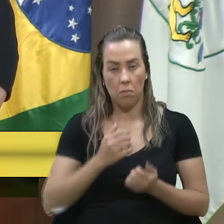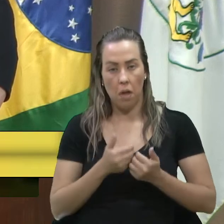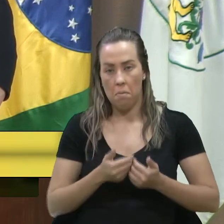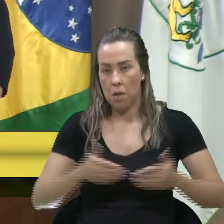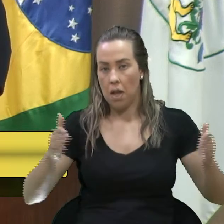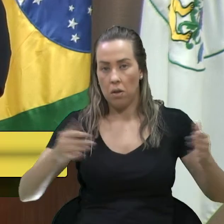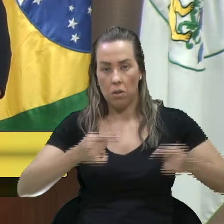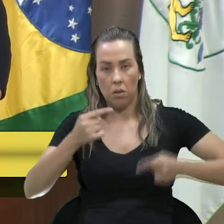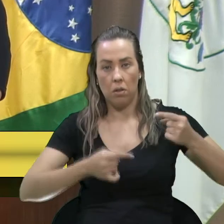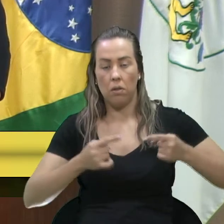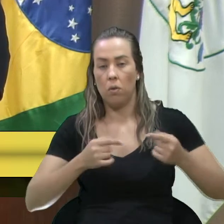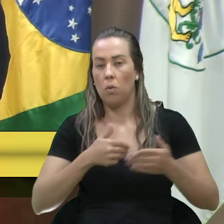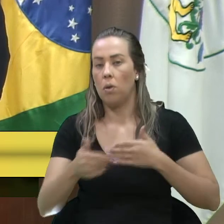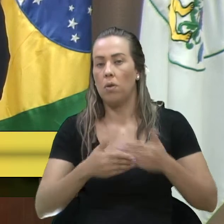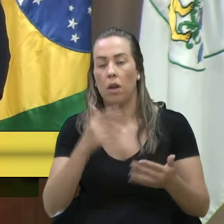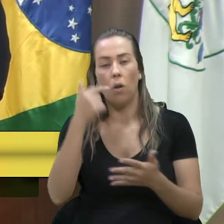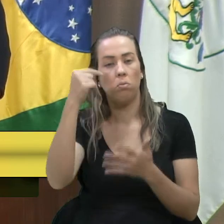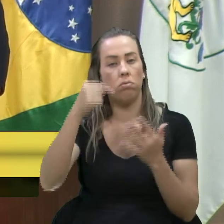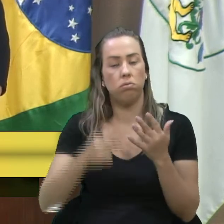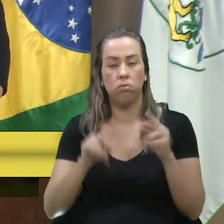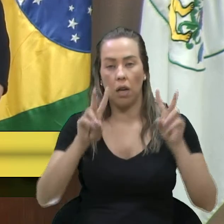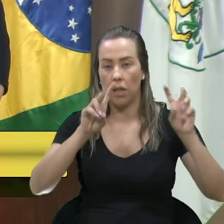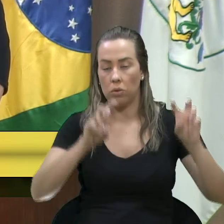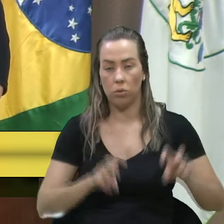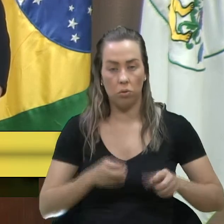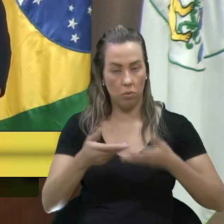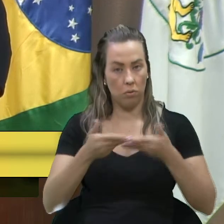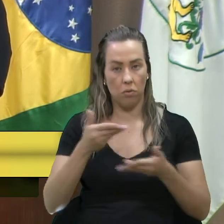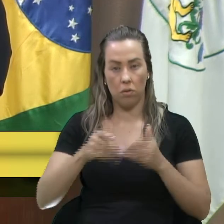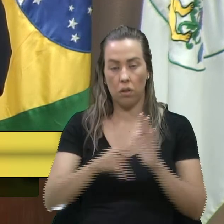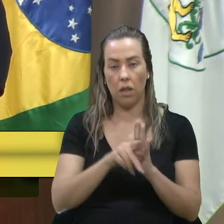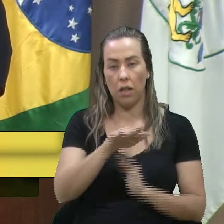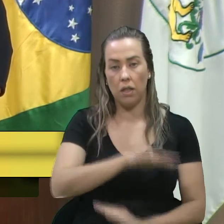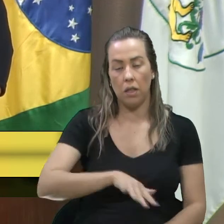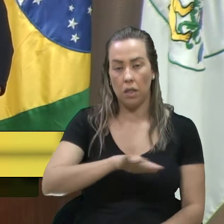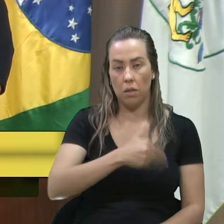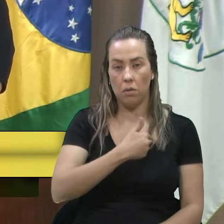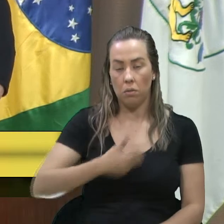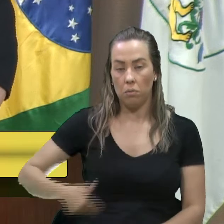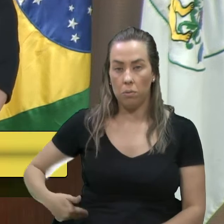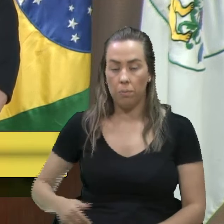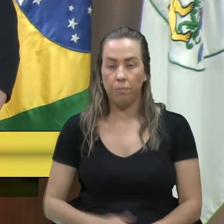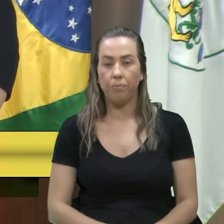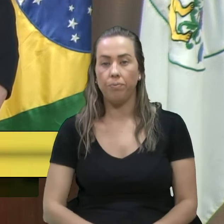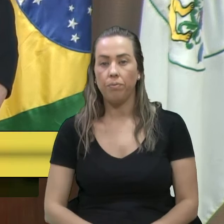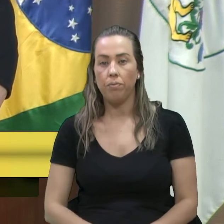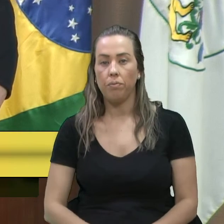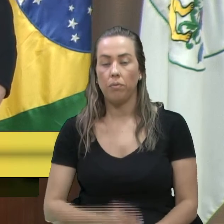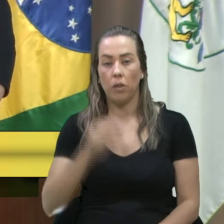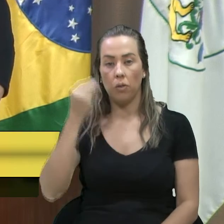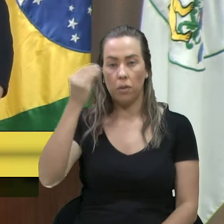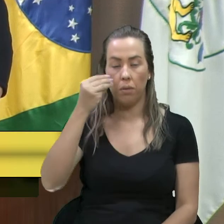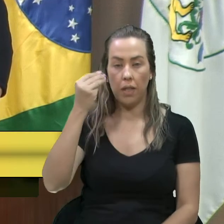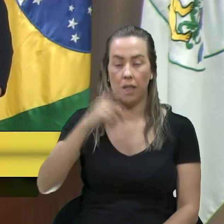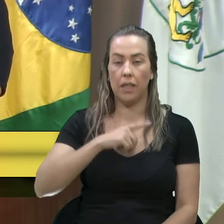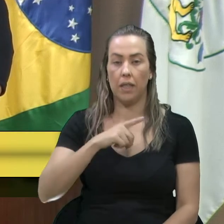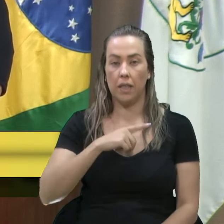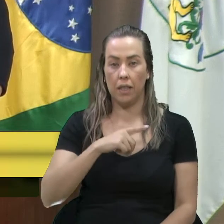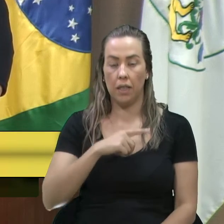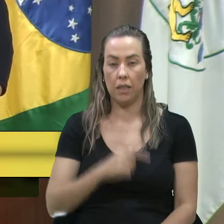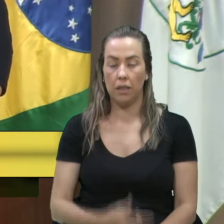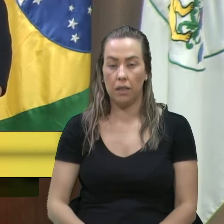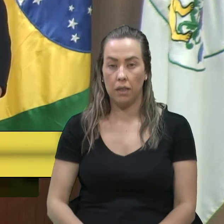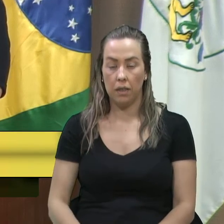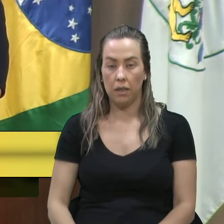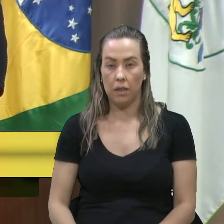para discutir esses e qualquer outros assuntos que envolvam a administração pública, com a pequena experiência que nós temos,